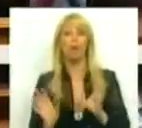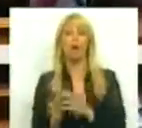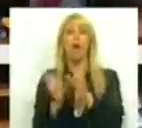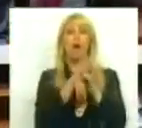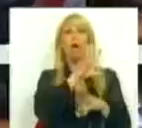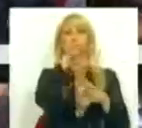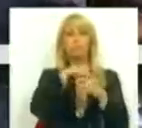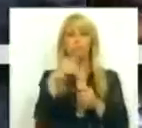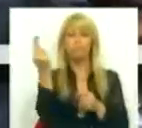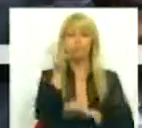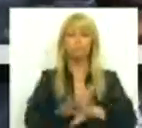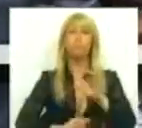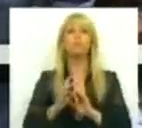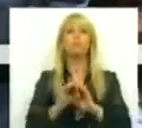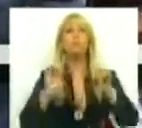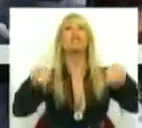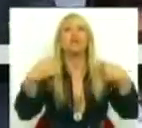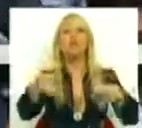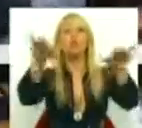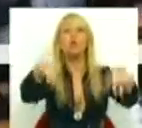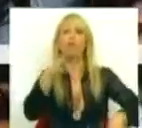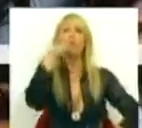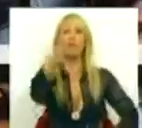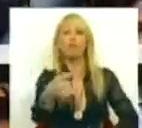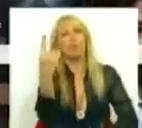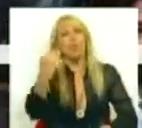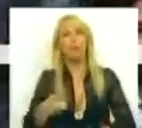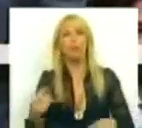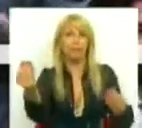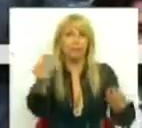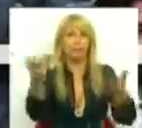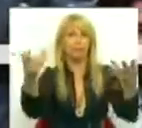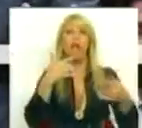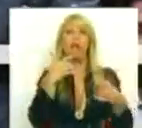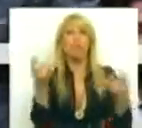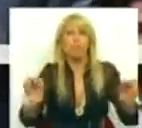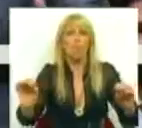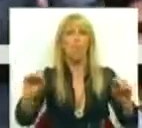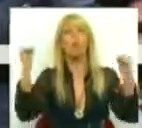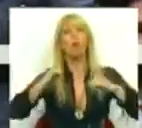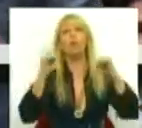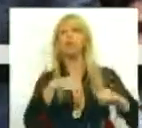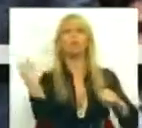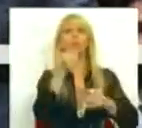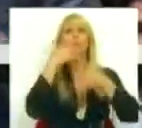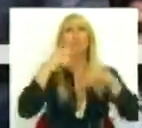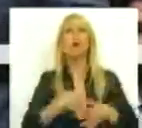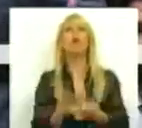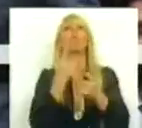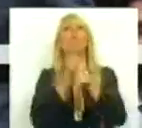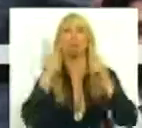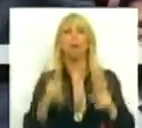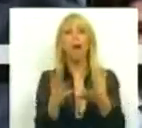União Europeia. E depois chega ao fim e diz uma coisa do género: não há consenso total porque a maioria não adota